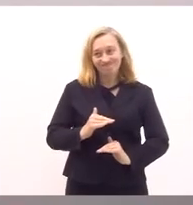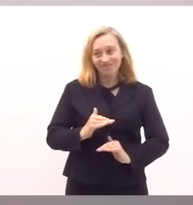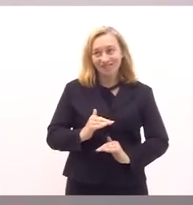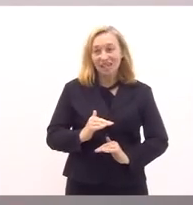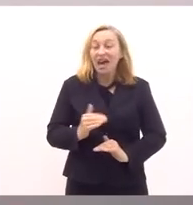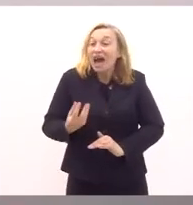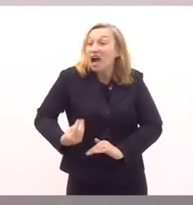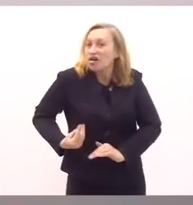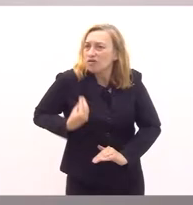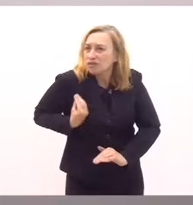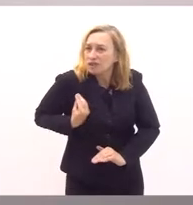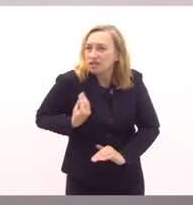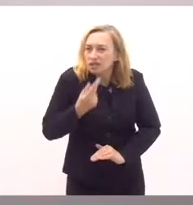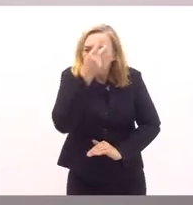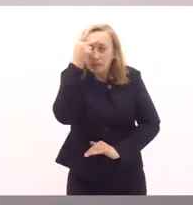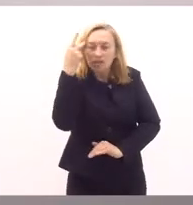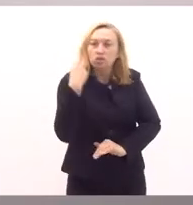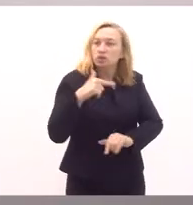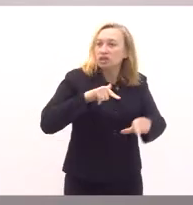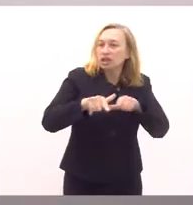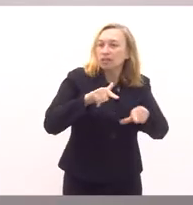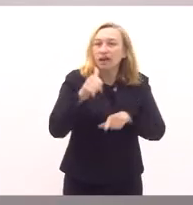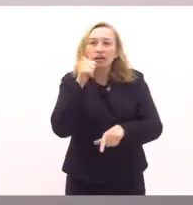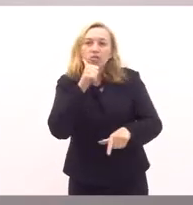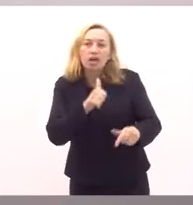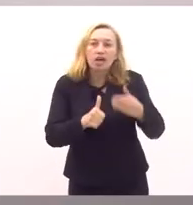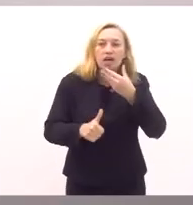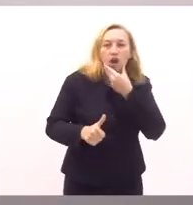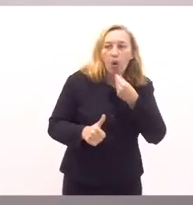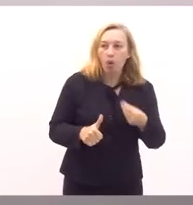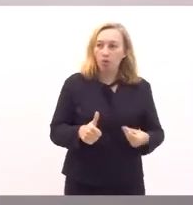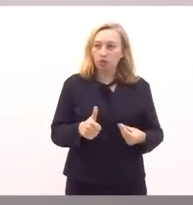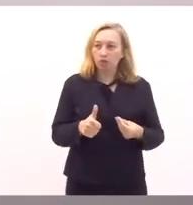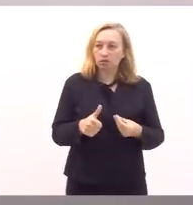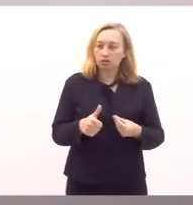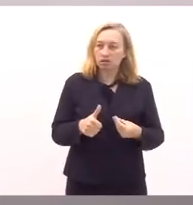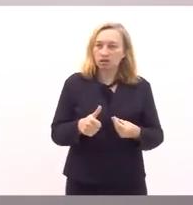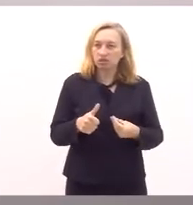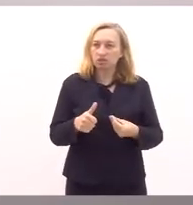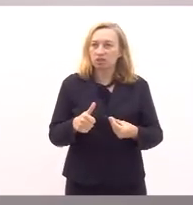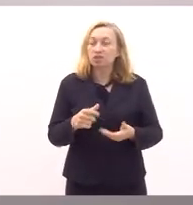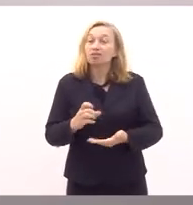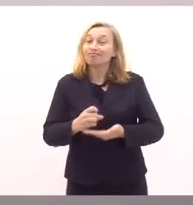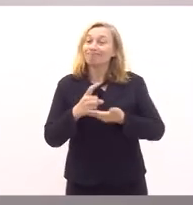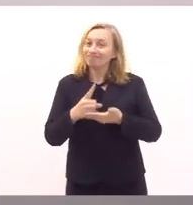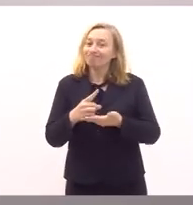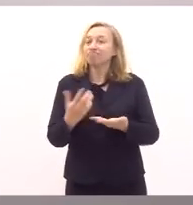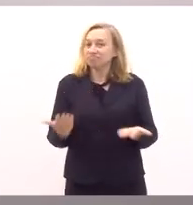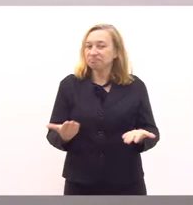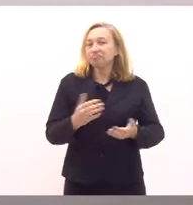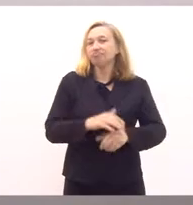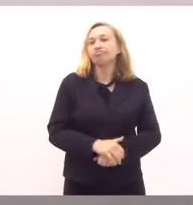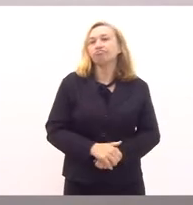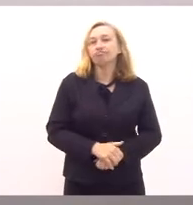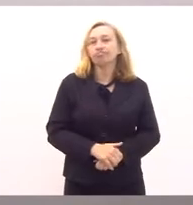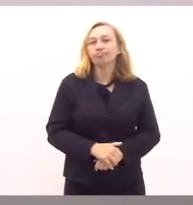a vida do trabalhador e da trabalhadora tem sido de extrema indignidade. Né? E,